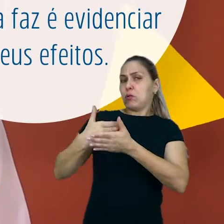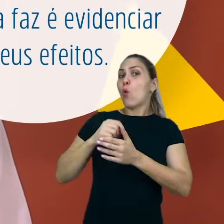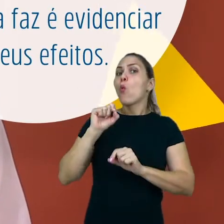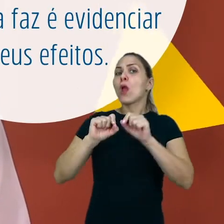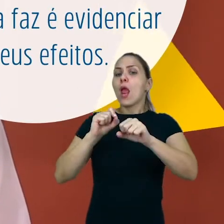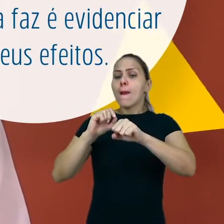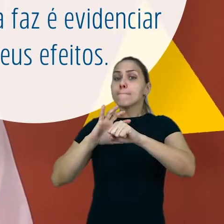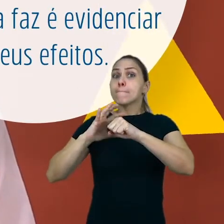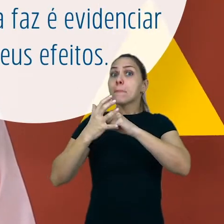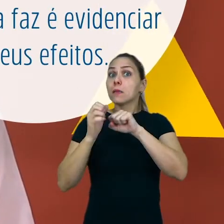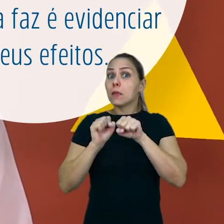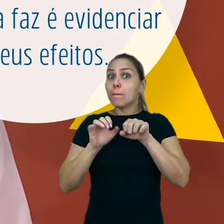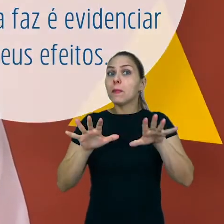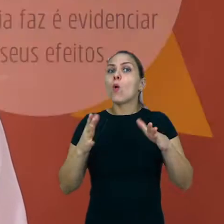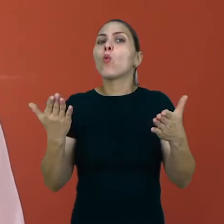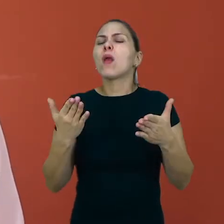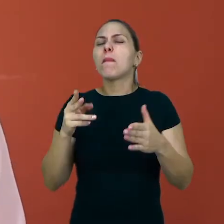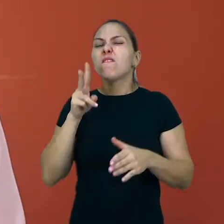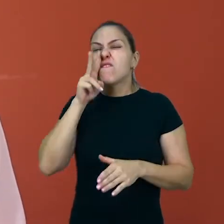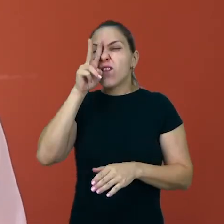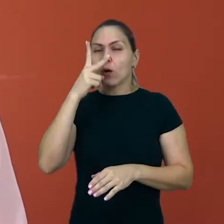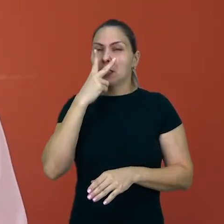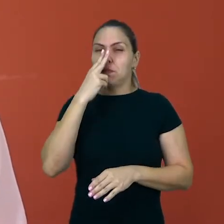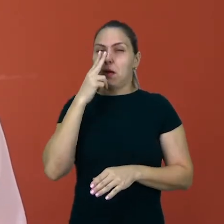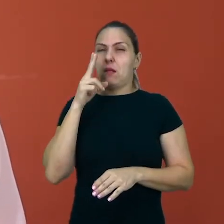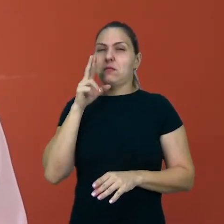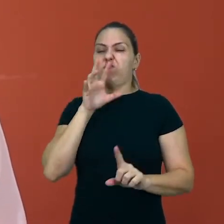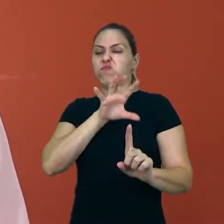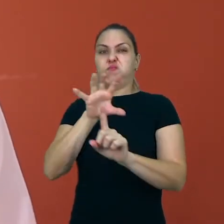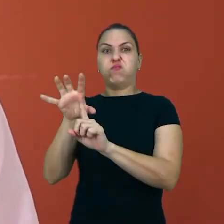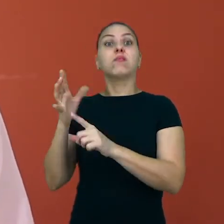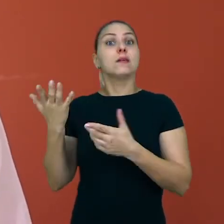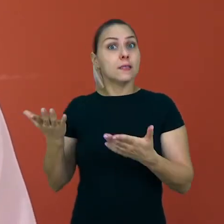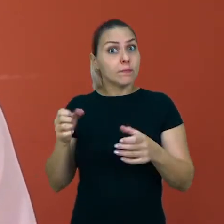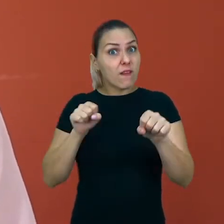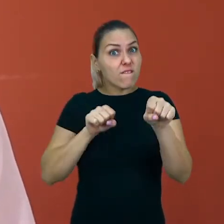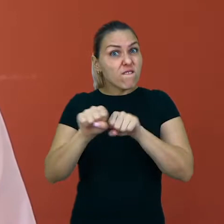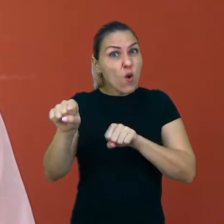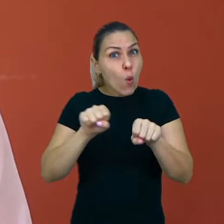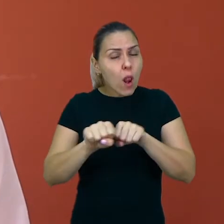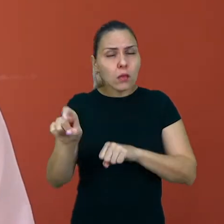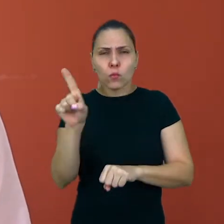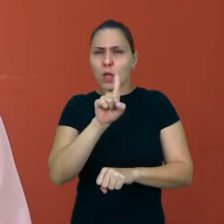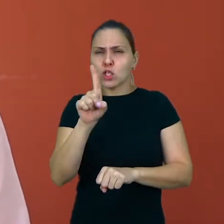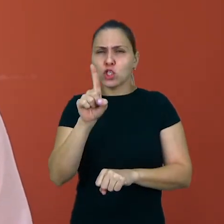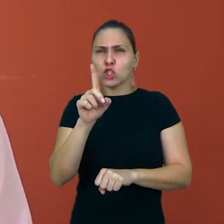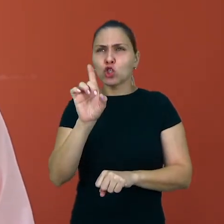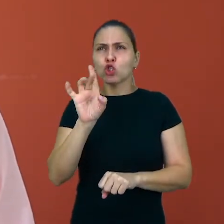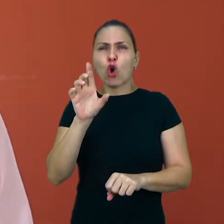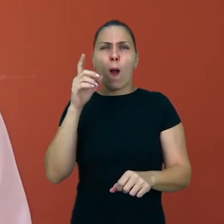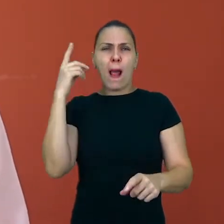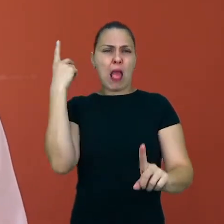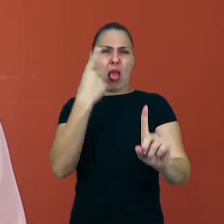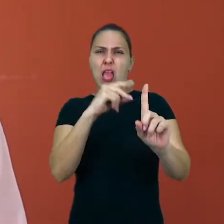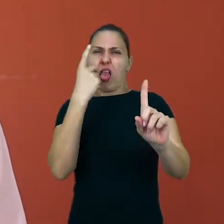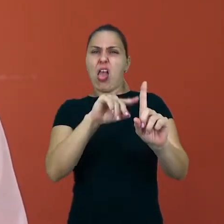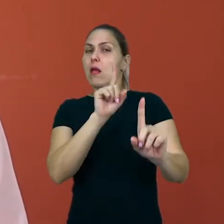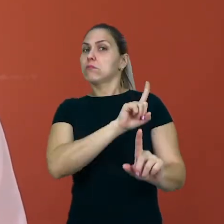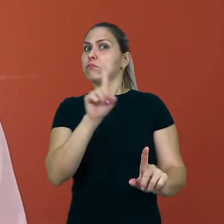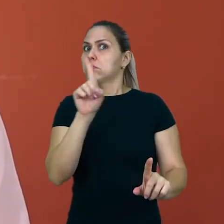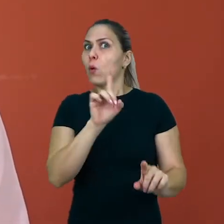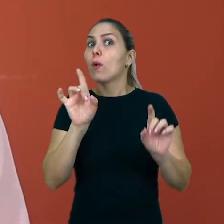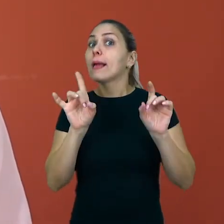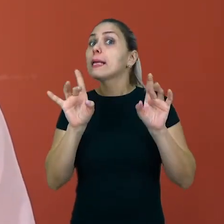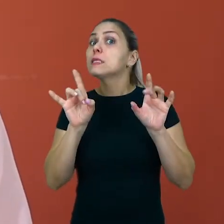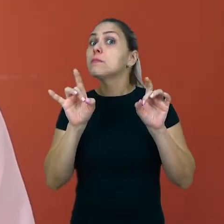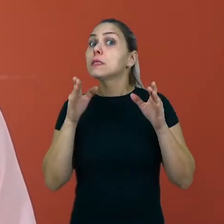que a pandemia faz é evidenciar os seus efeitos. Por violência, não estamos falando só da agressão